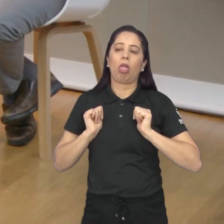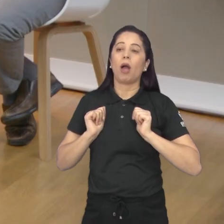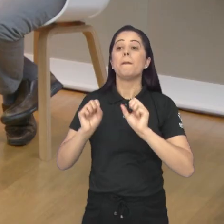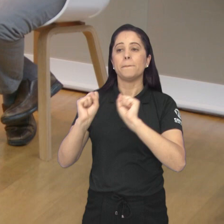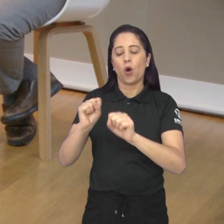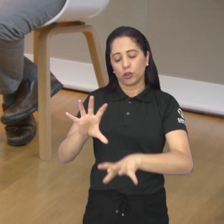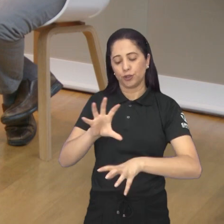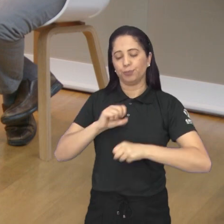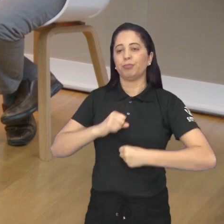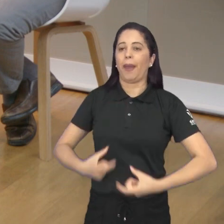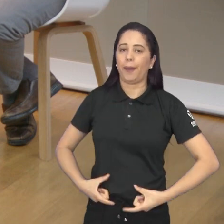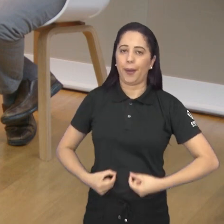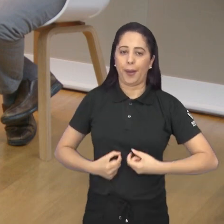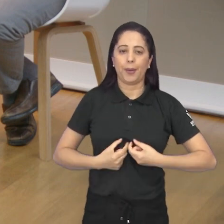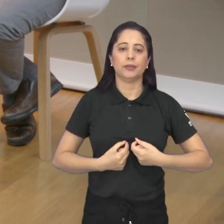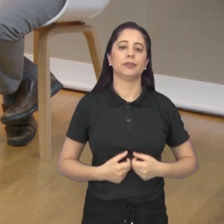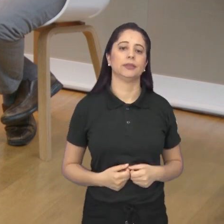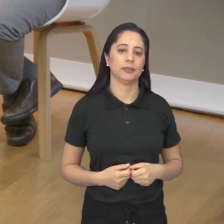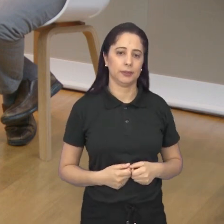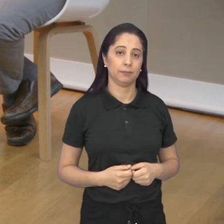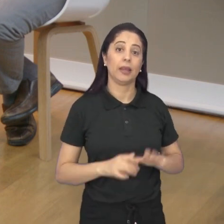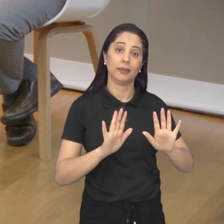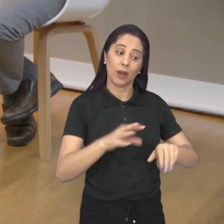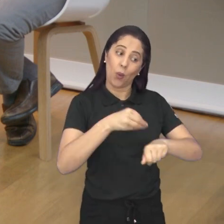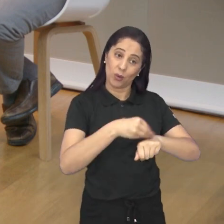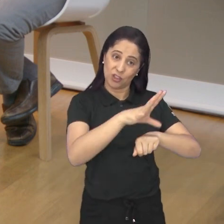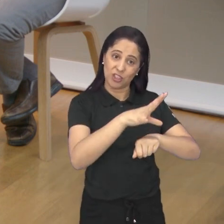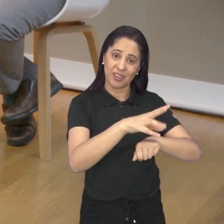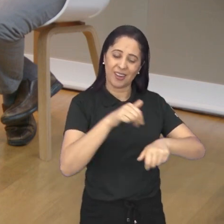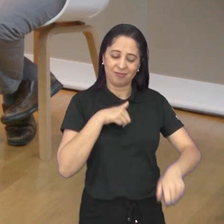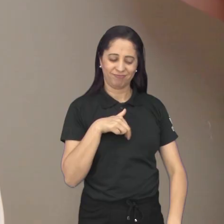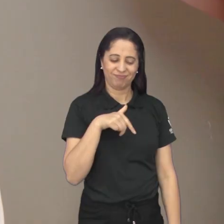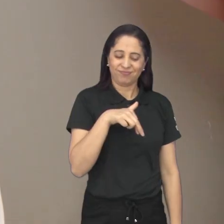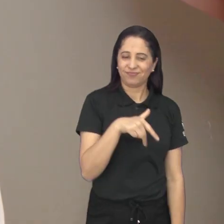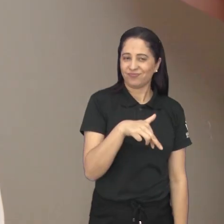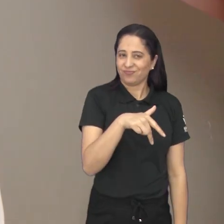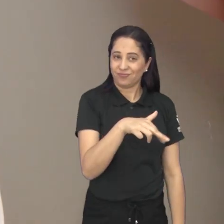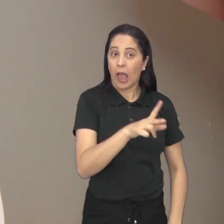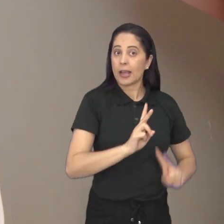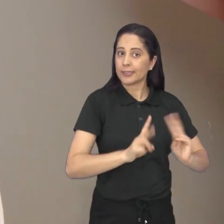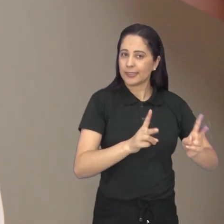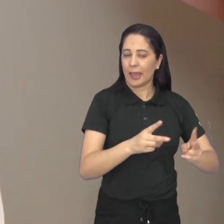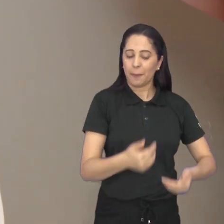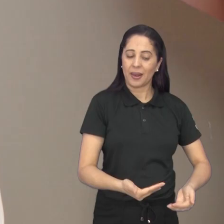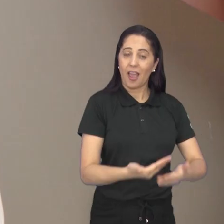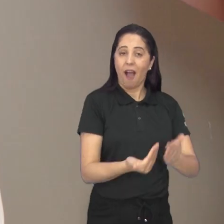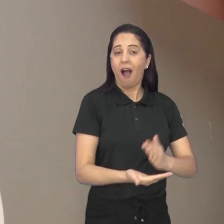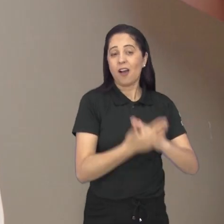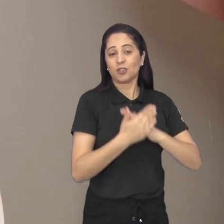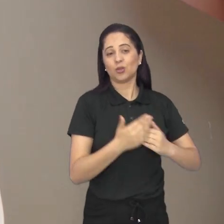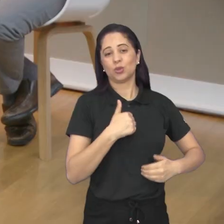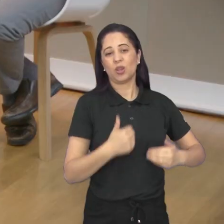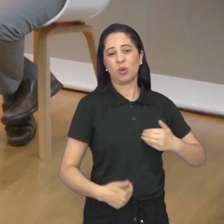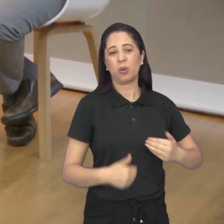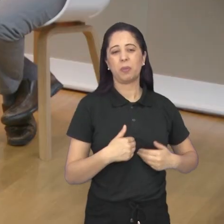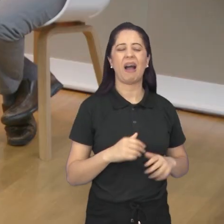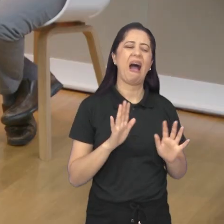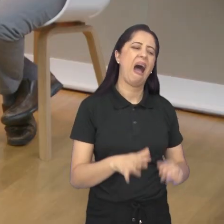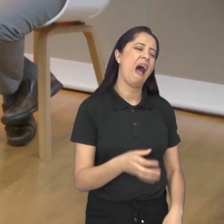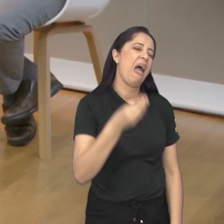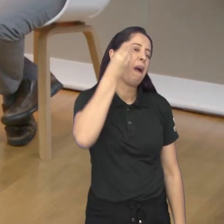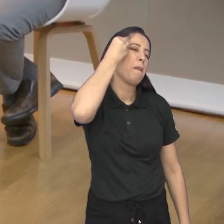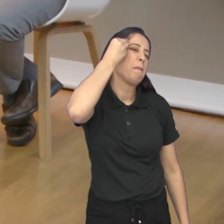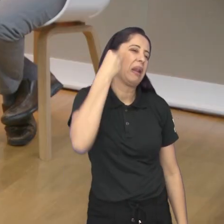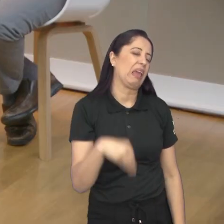uma relação super importante com o câncer de intestino. Aí a gente relembra a dica do Gilles, né? Isso. Caminhadinha pelo menos 2 vezes por semana. Eu tenho preguiça de ir